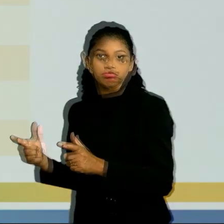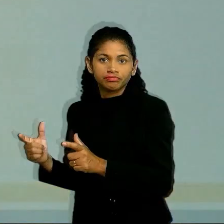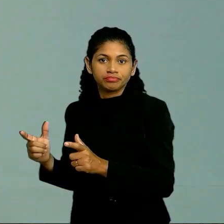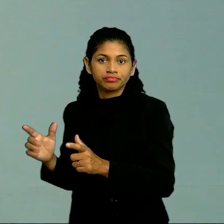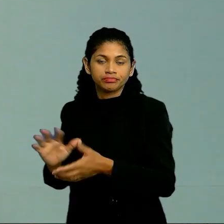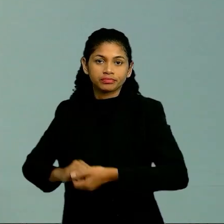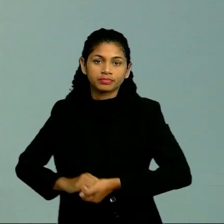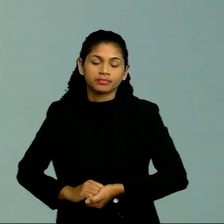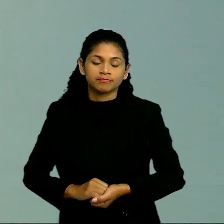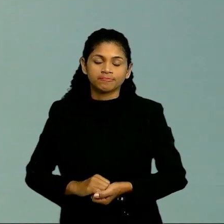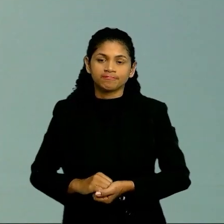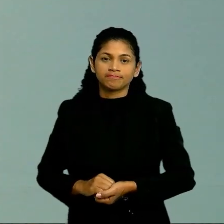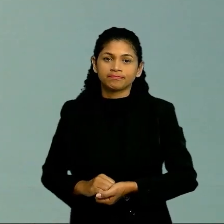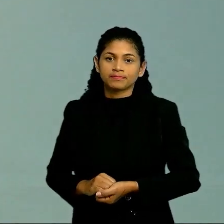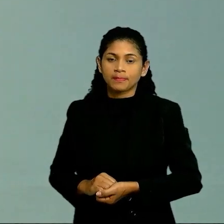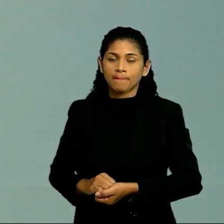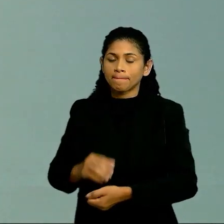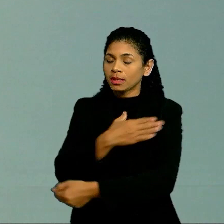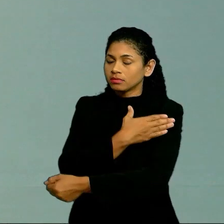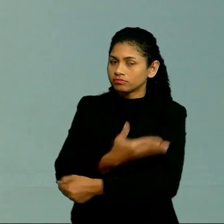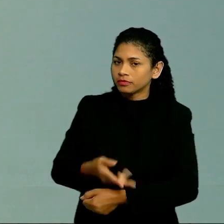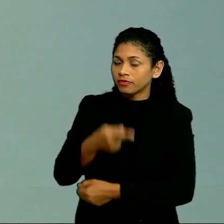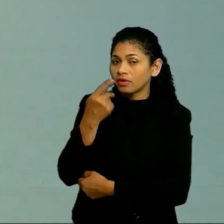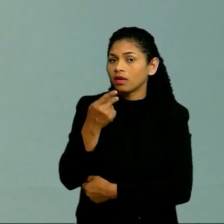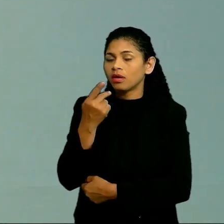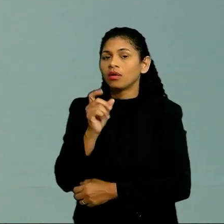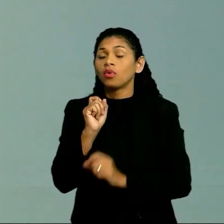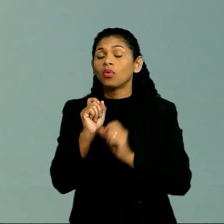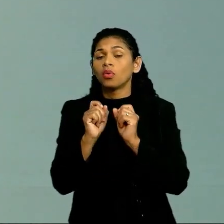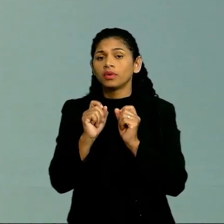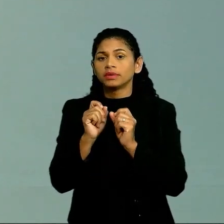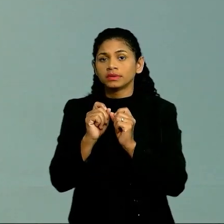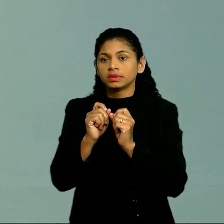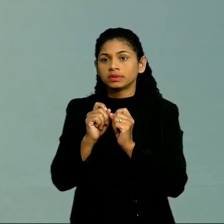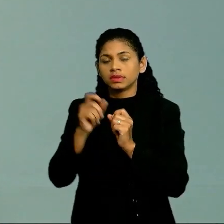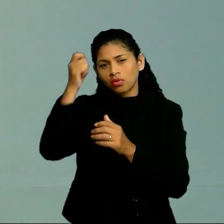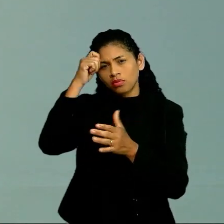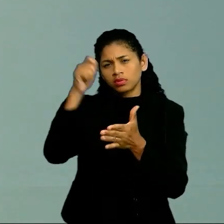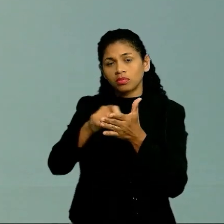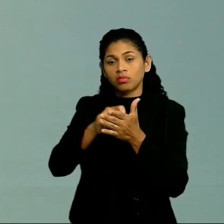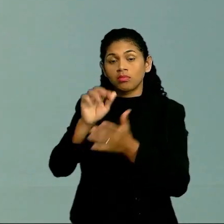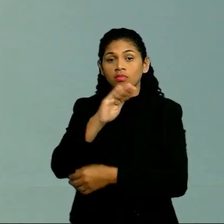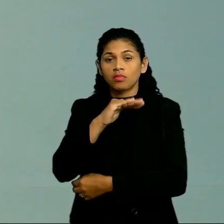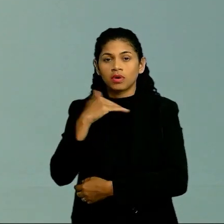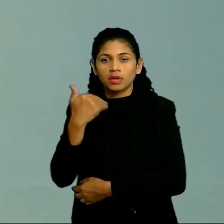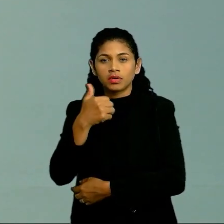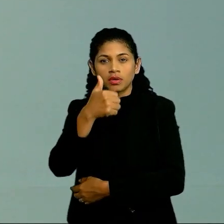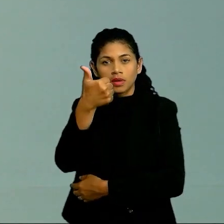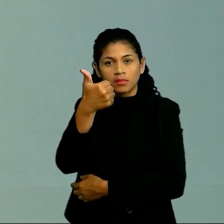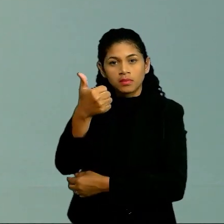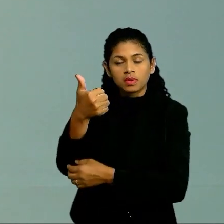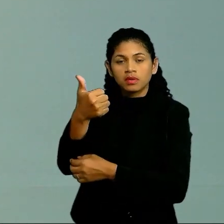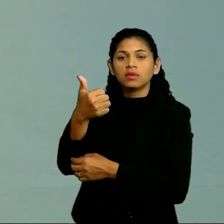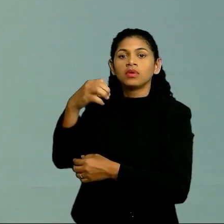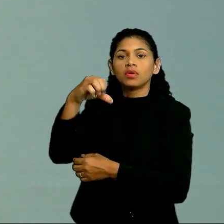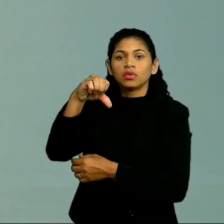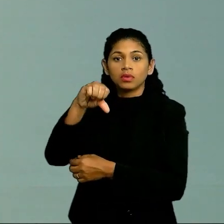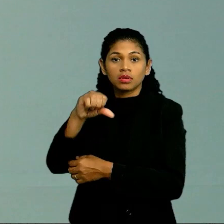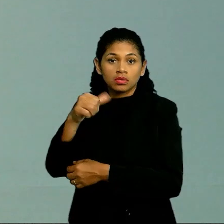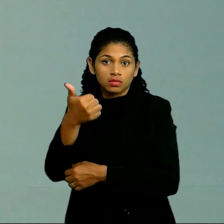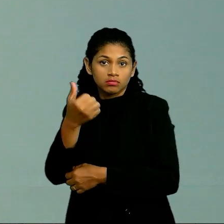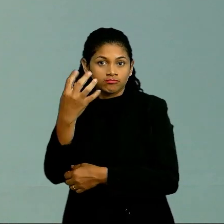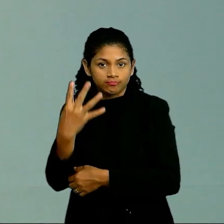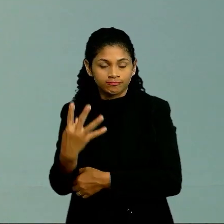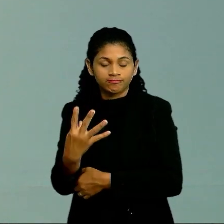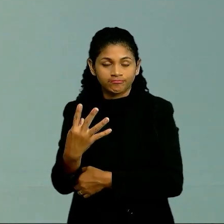dionisíacos. E eu costumo dizer que o Nietzsche morreu em 1900. Em 1914, nós tivemos o início da